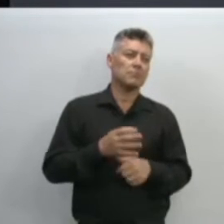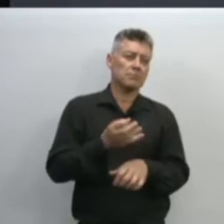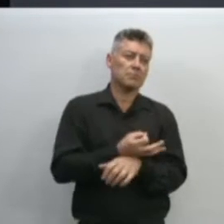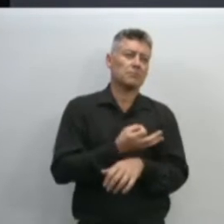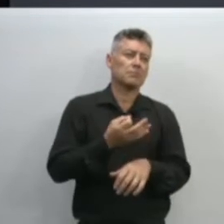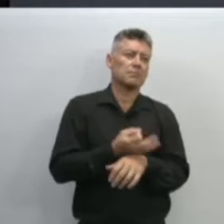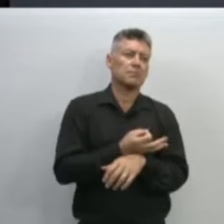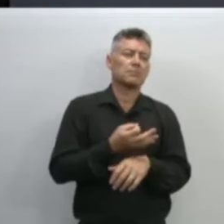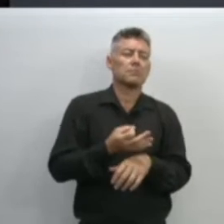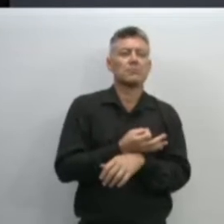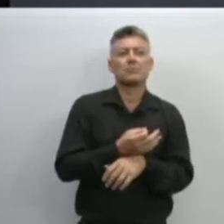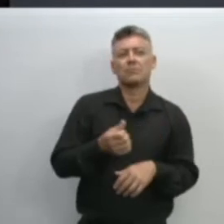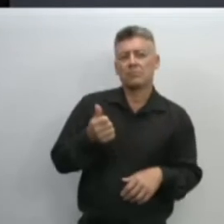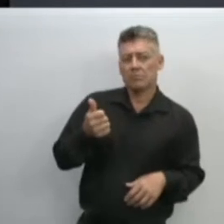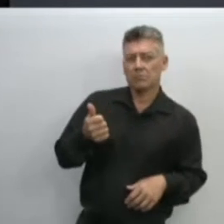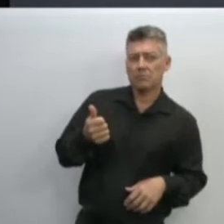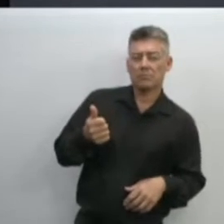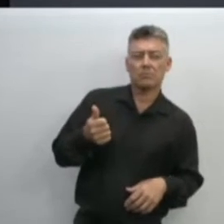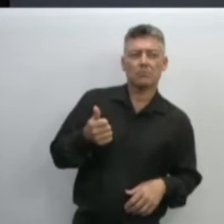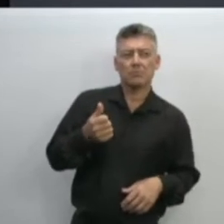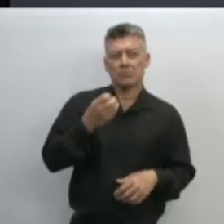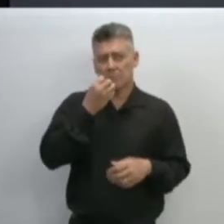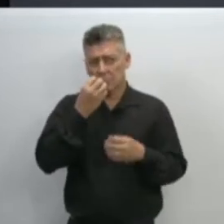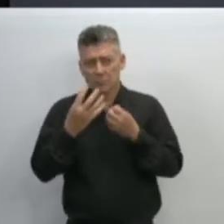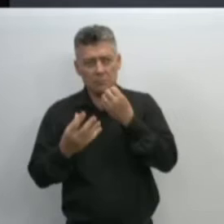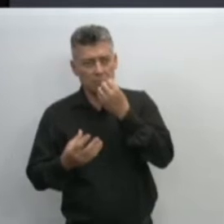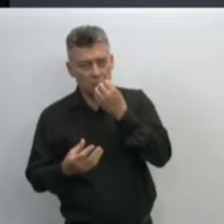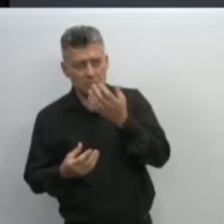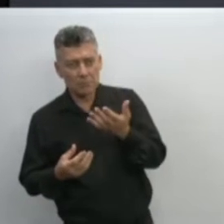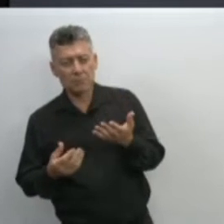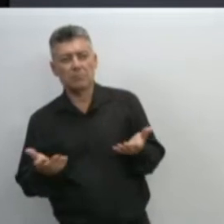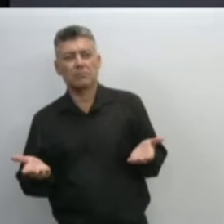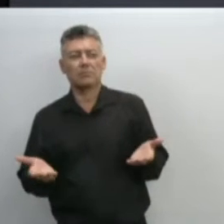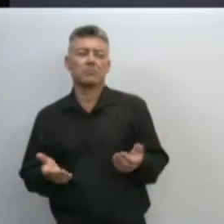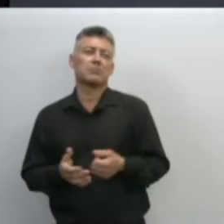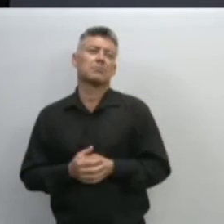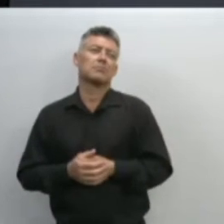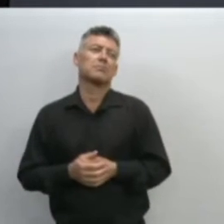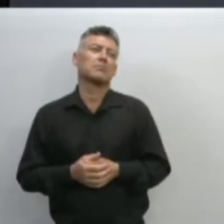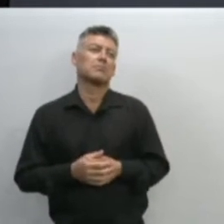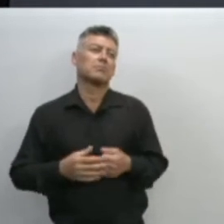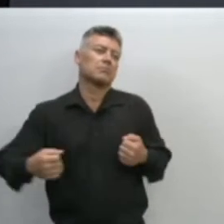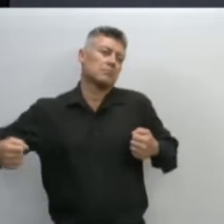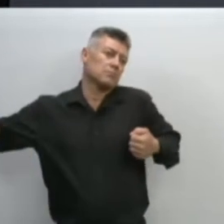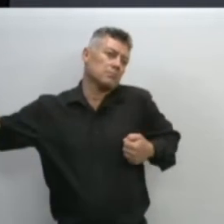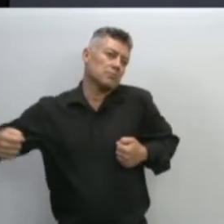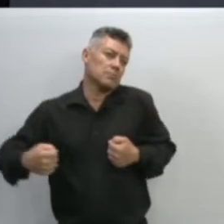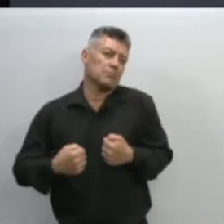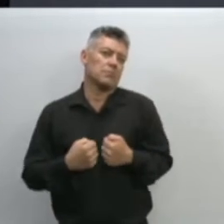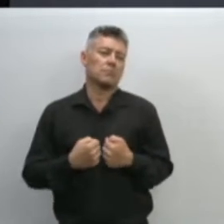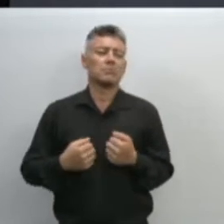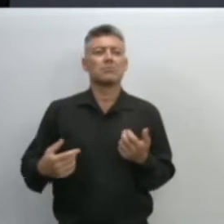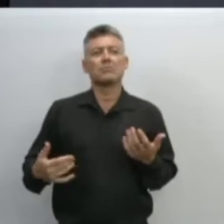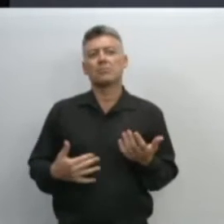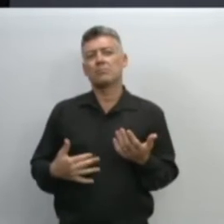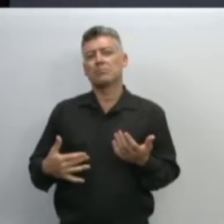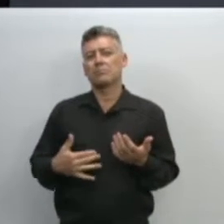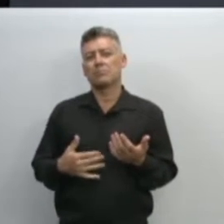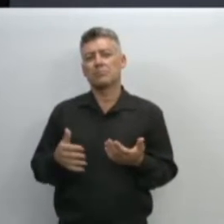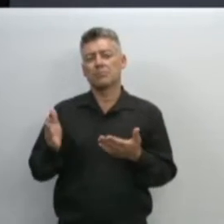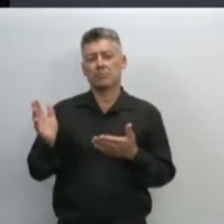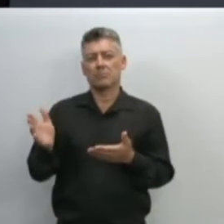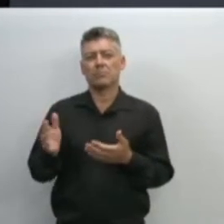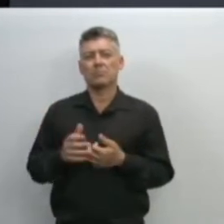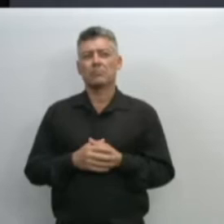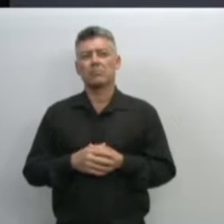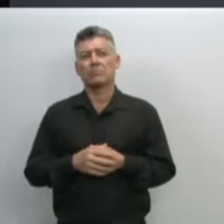resistente, como bem mencionou agora há pouco tempo, o nosso também sanfoneiro, vereador Bispo Francisco de Assis.